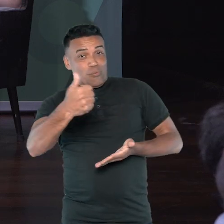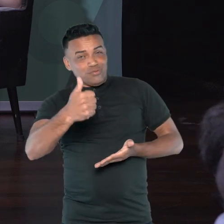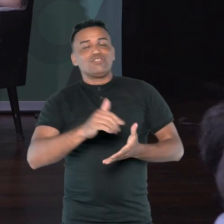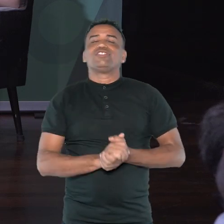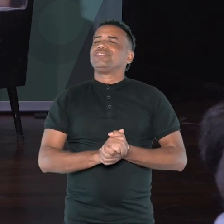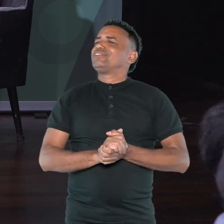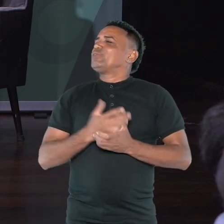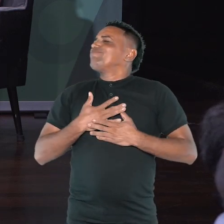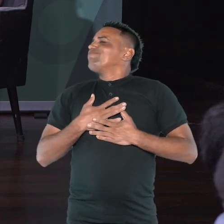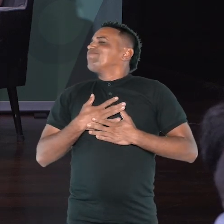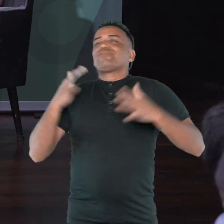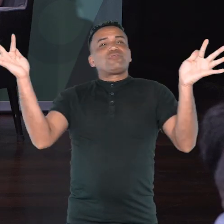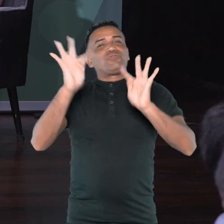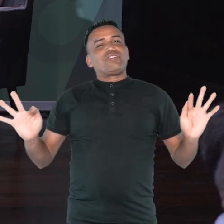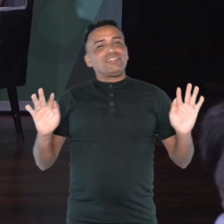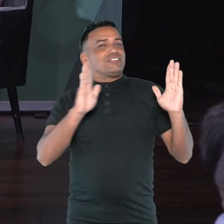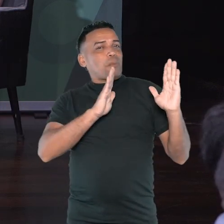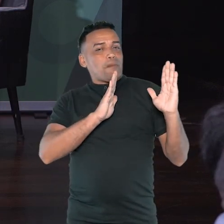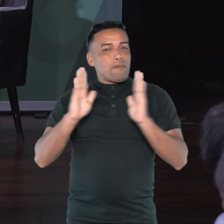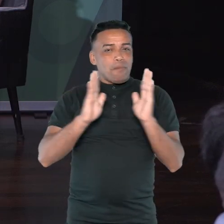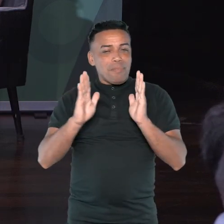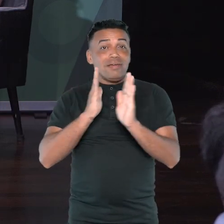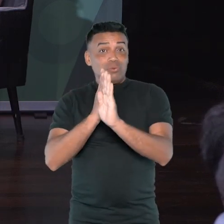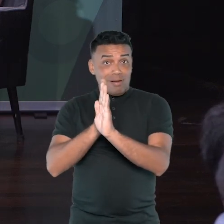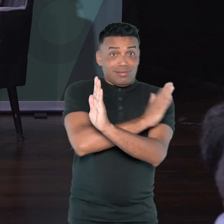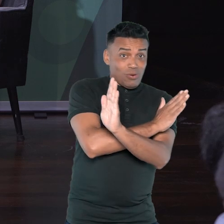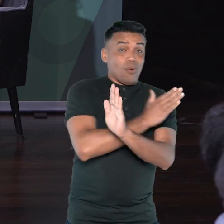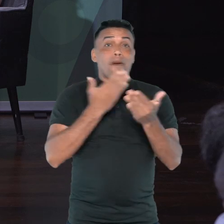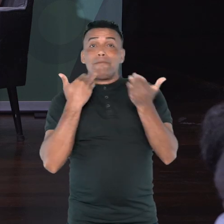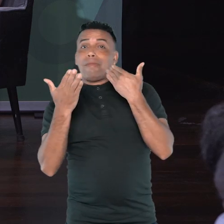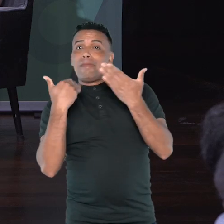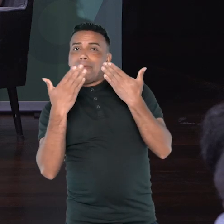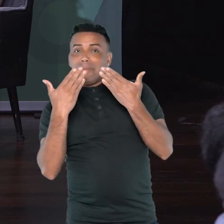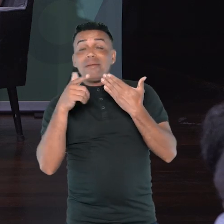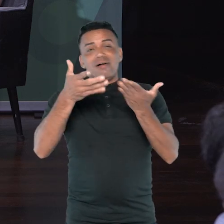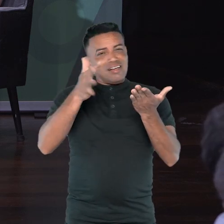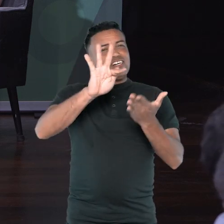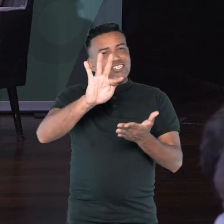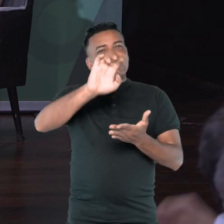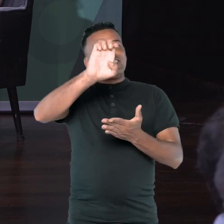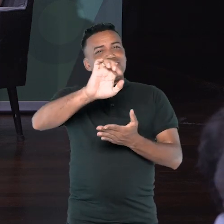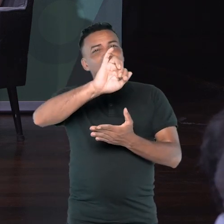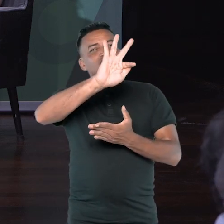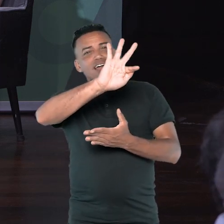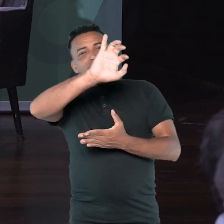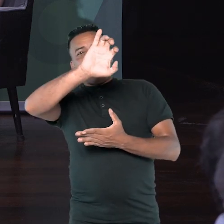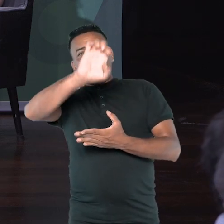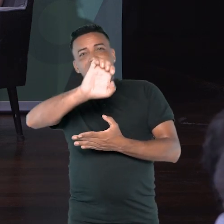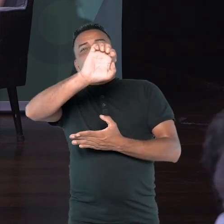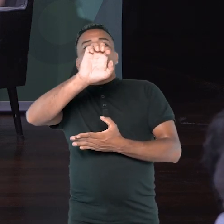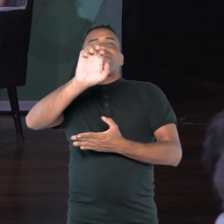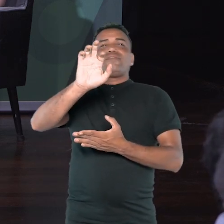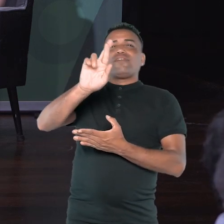Fiquei muito feliz em ter tido esse momento anterior com você, Jefferson. Jefferson é uma pessoa encantadora,